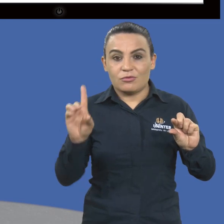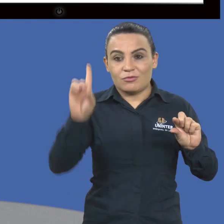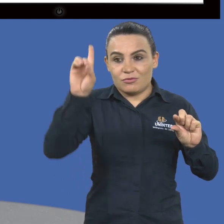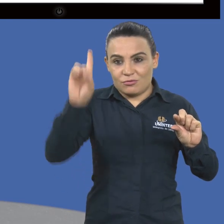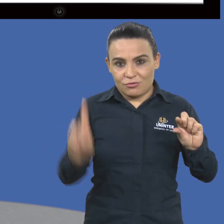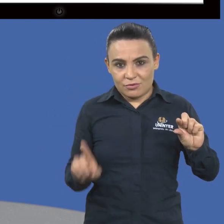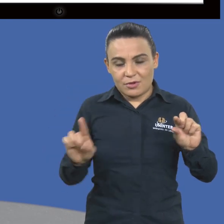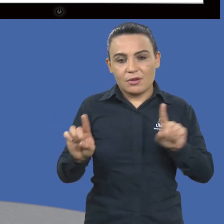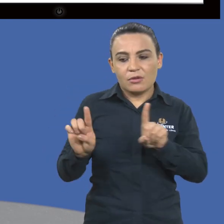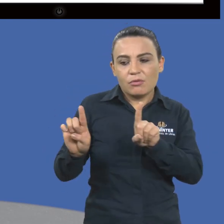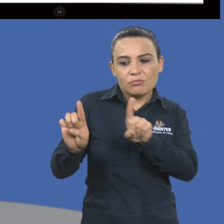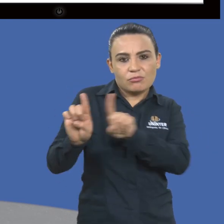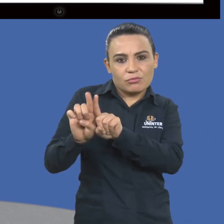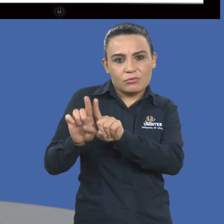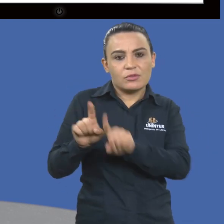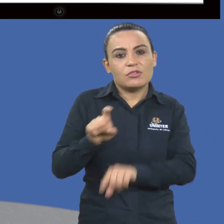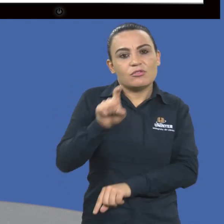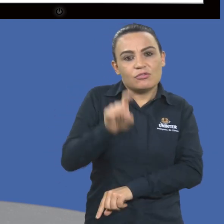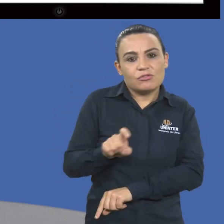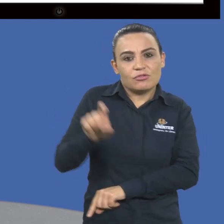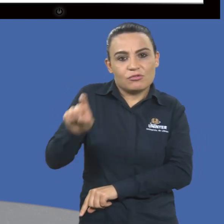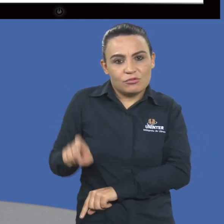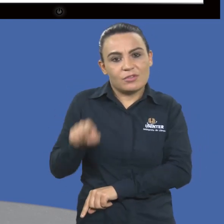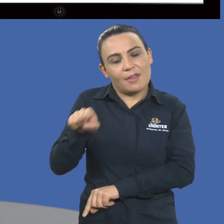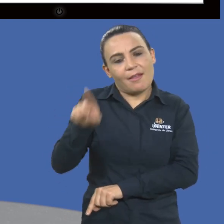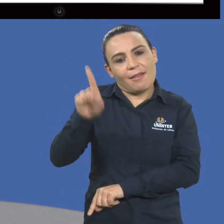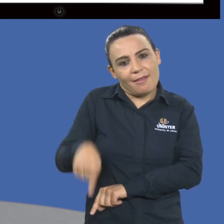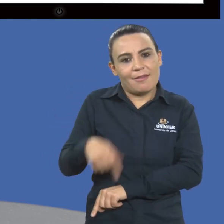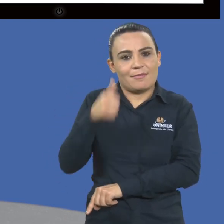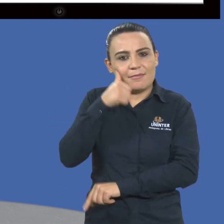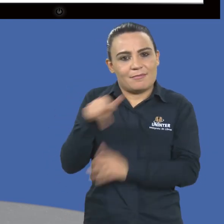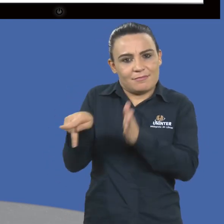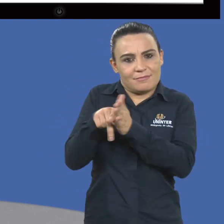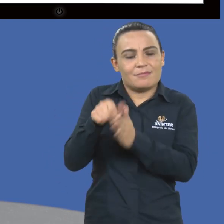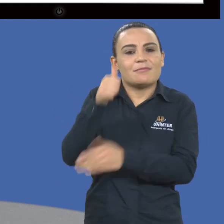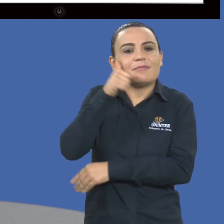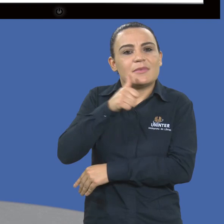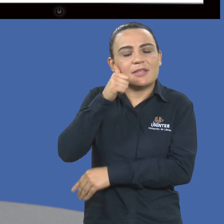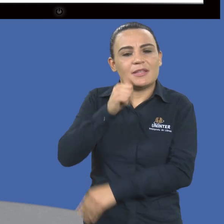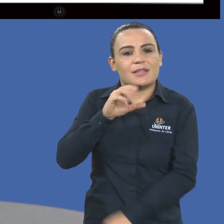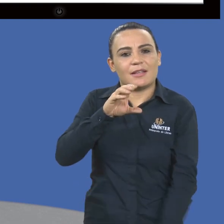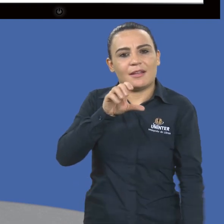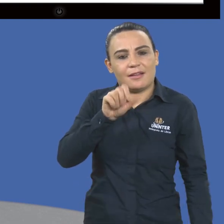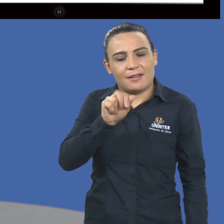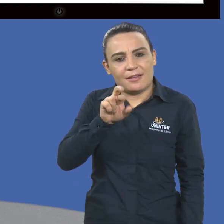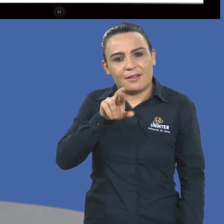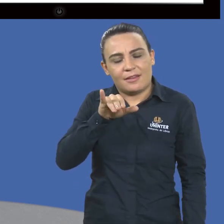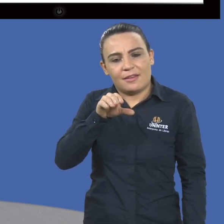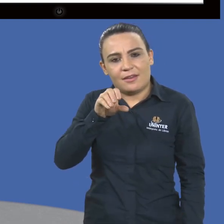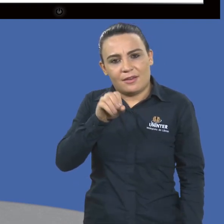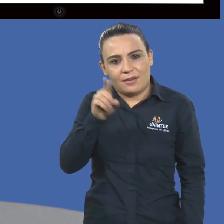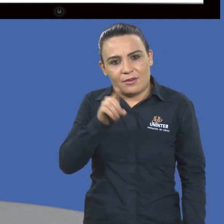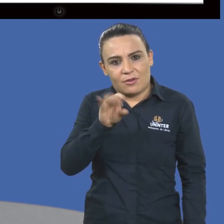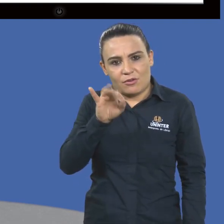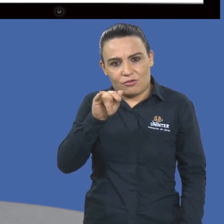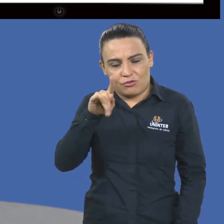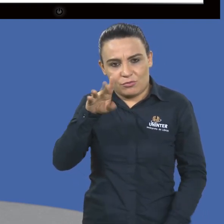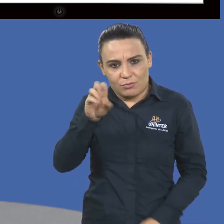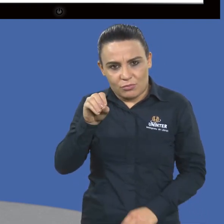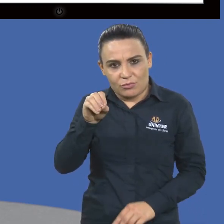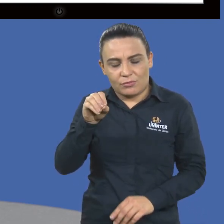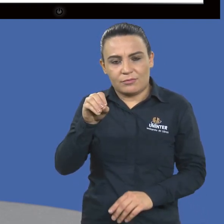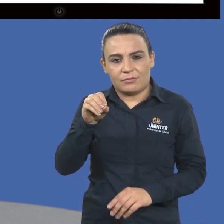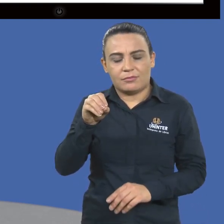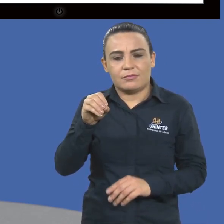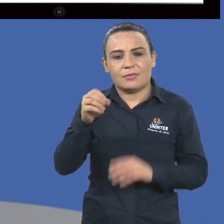últimos cromossomos do lado direito, que é o par XX, quer dizer, é um cariótipo de uma mulher.